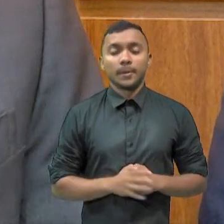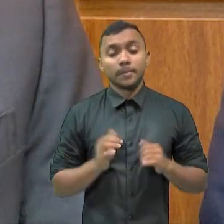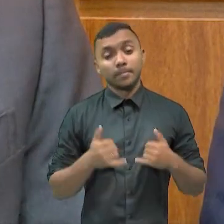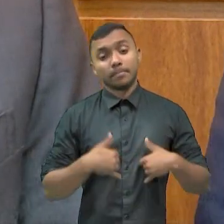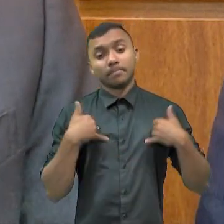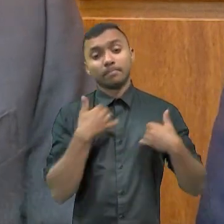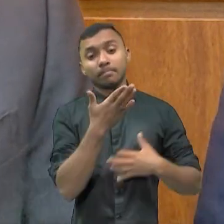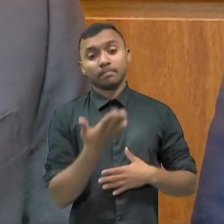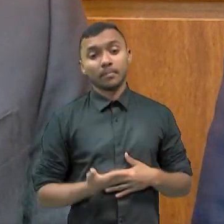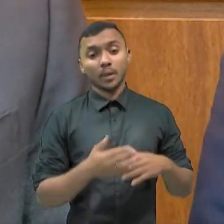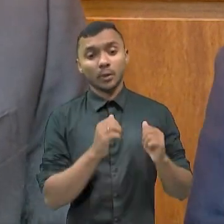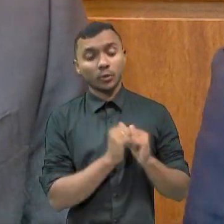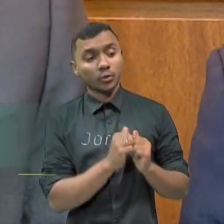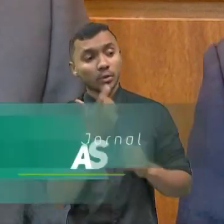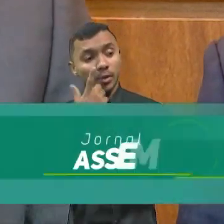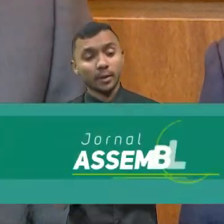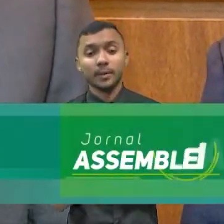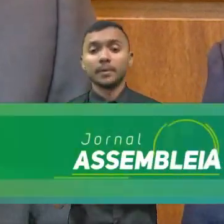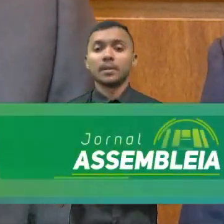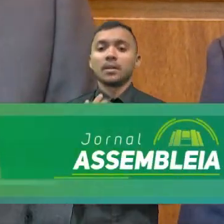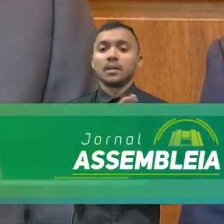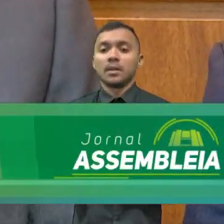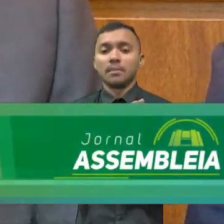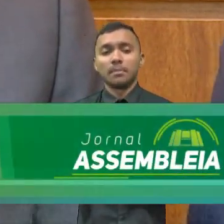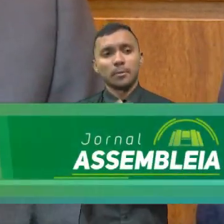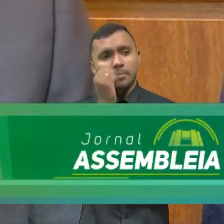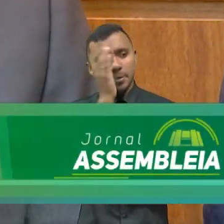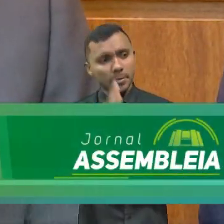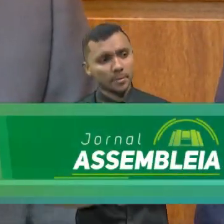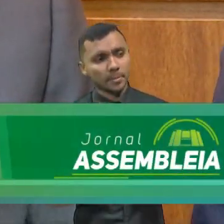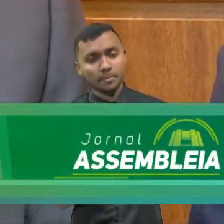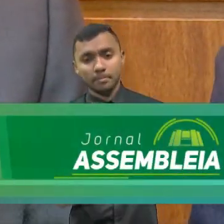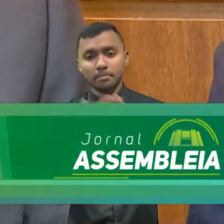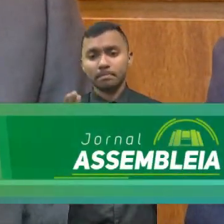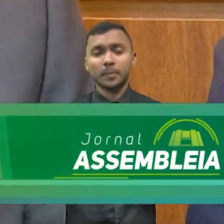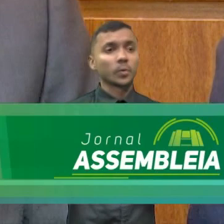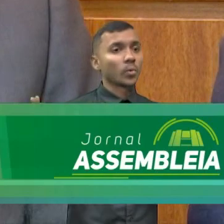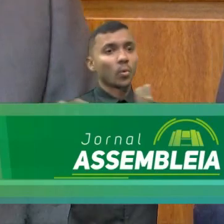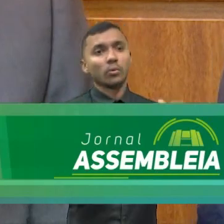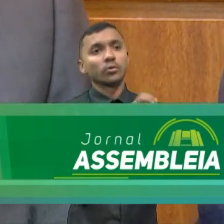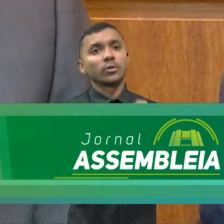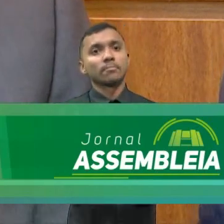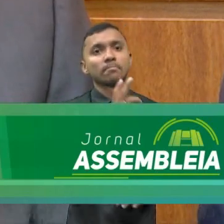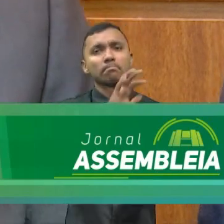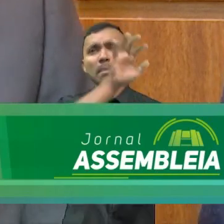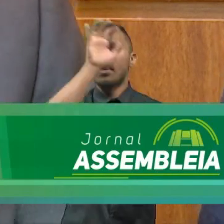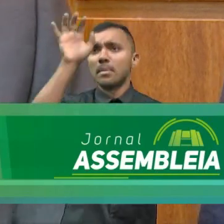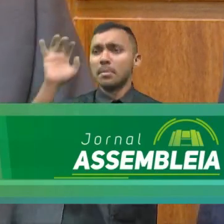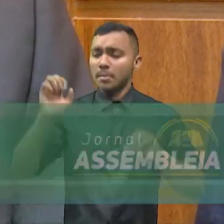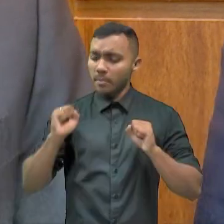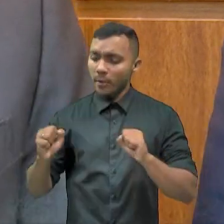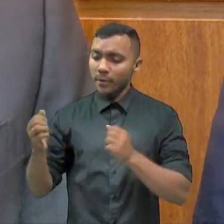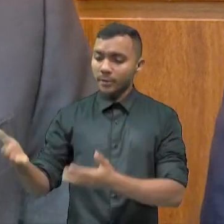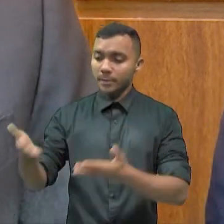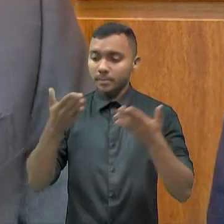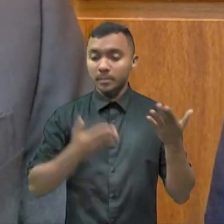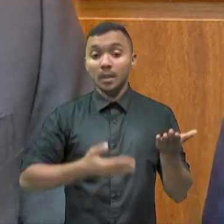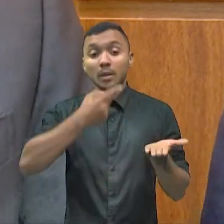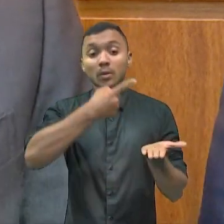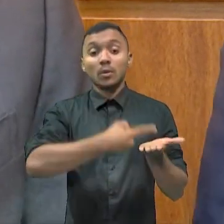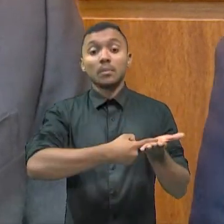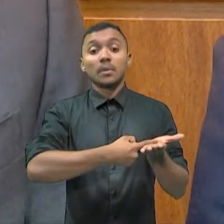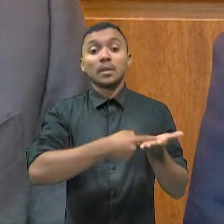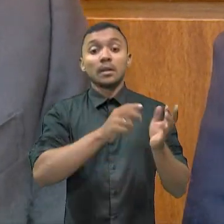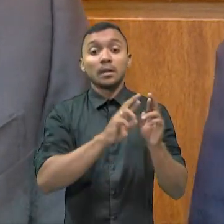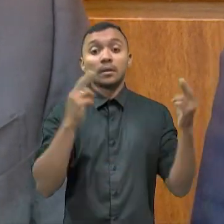estar recepcionando nossos irmãos e irmãs brasileiros de todos os estados e fazendo aí esse evento, podendo discutir